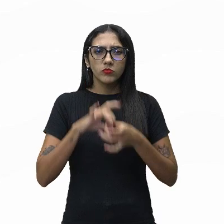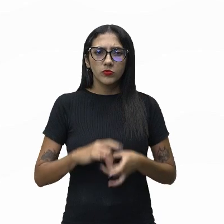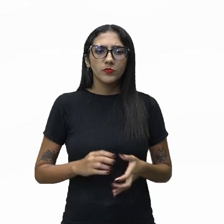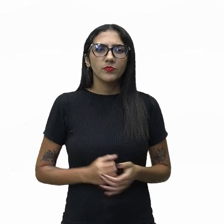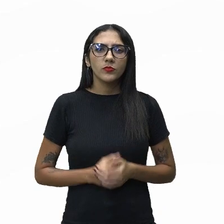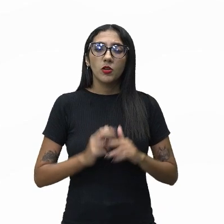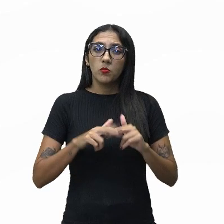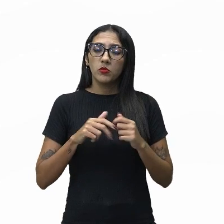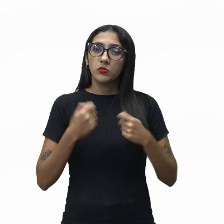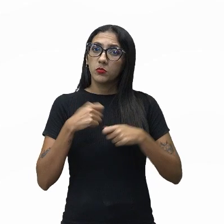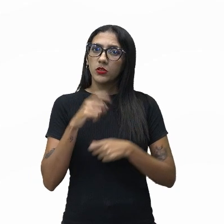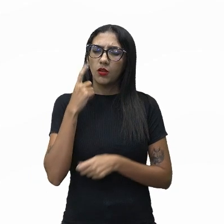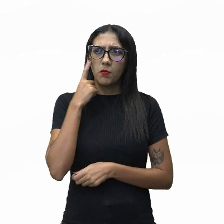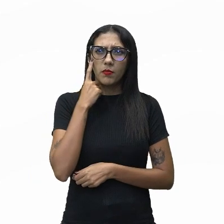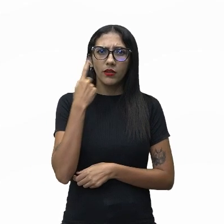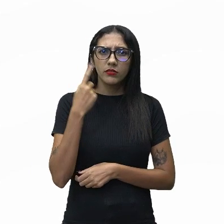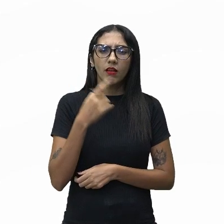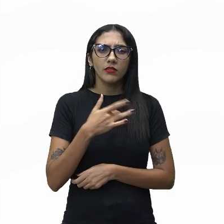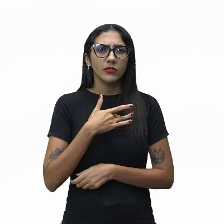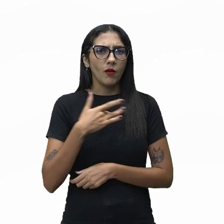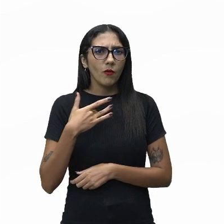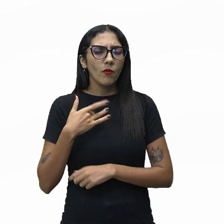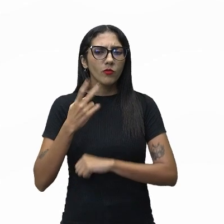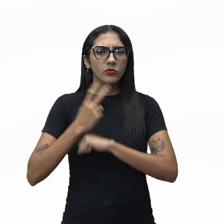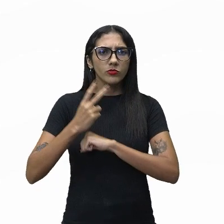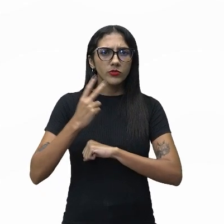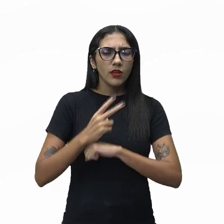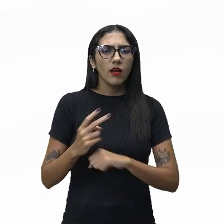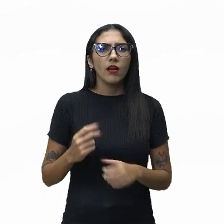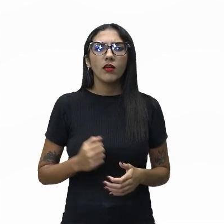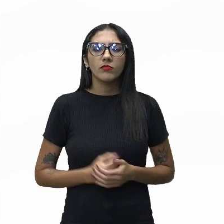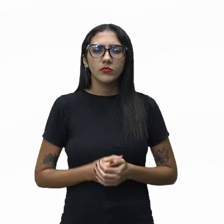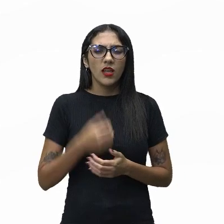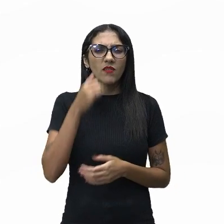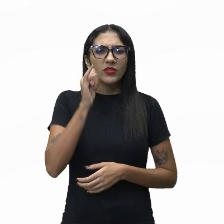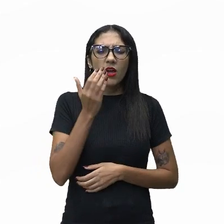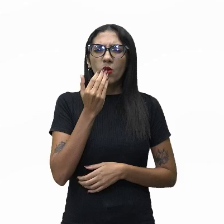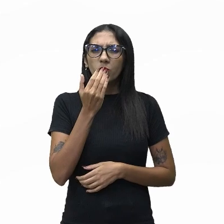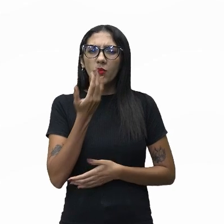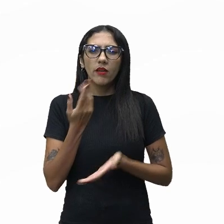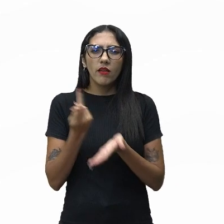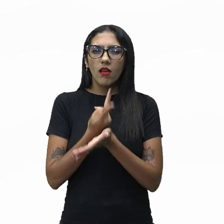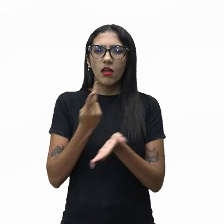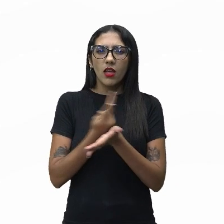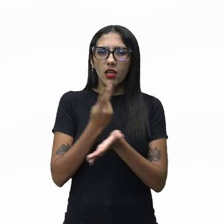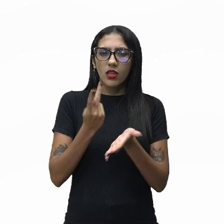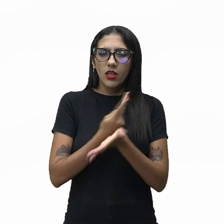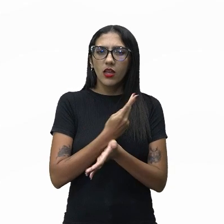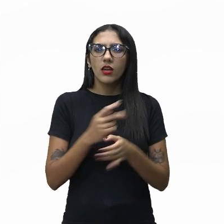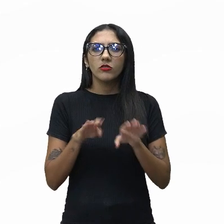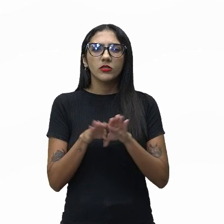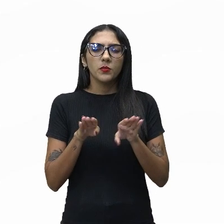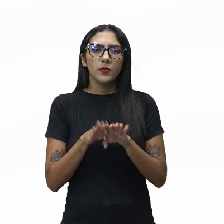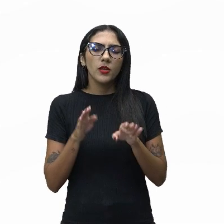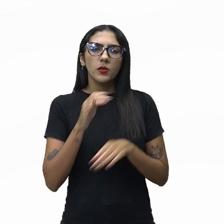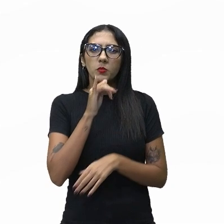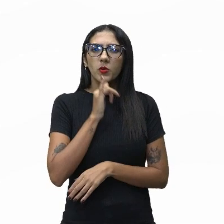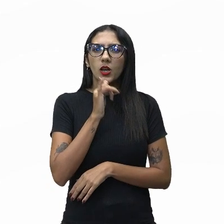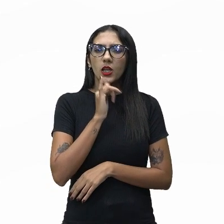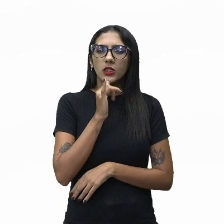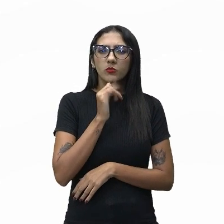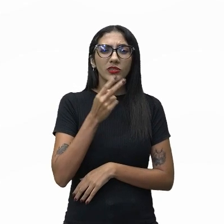sempre precisa pensar ali na saúde, na nutrição, não comer qualquer tipo de alimento, não fazer uso, por exemplo,